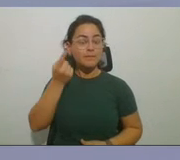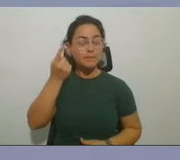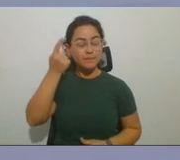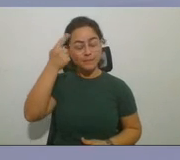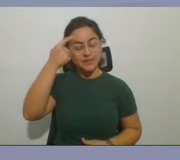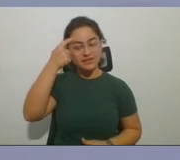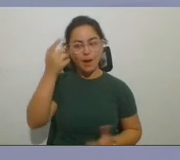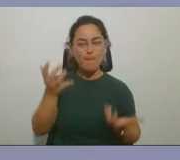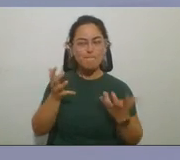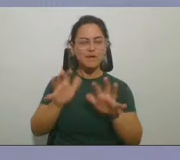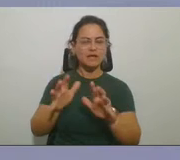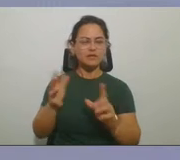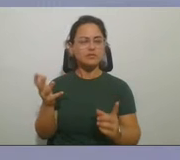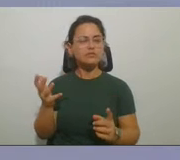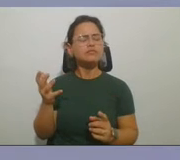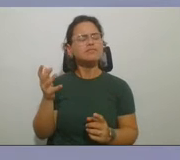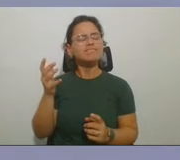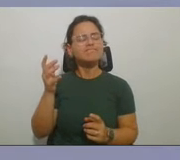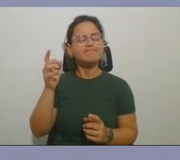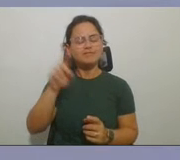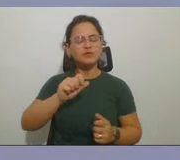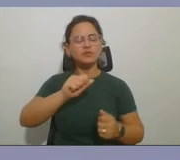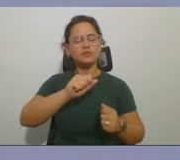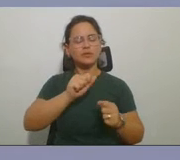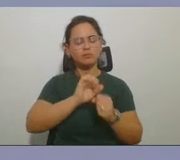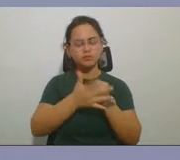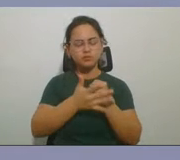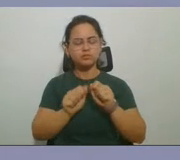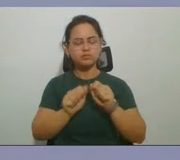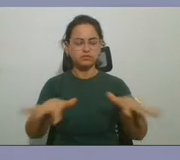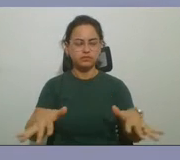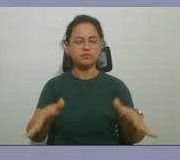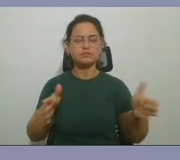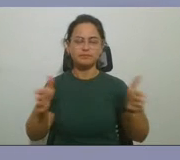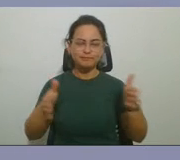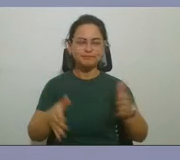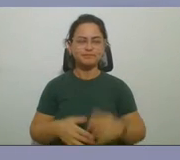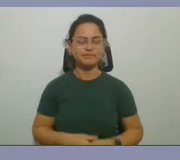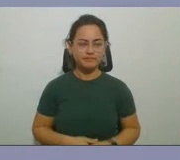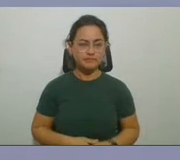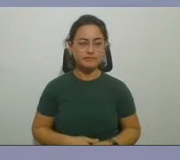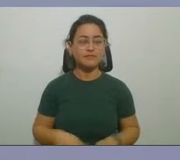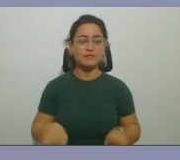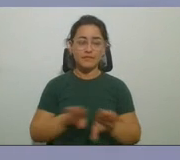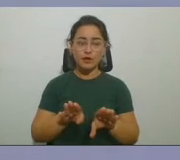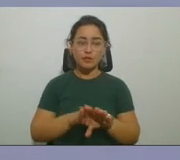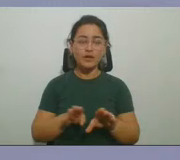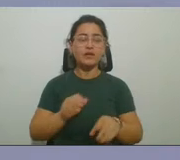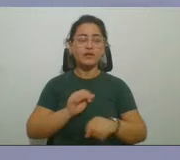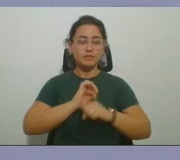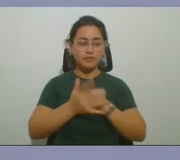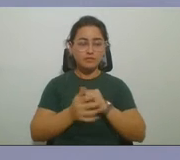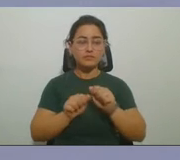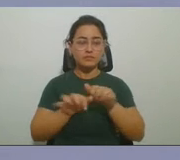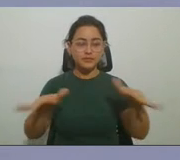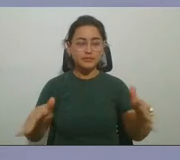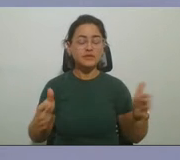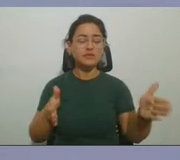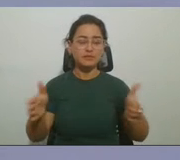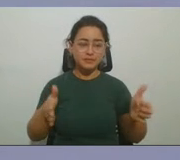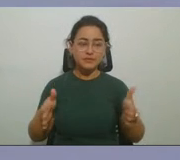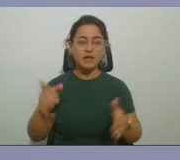políticas educacionais nos diferentes cenários. A pandemia evidenciou ainda mais as desigualdades